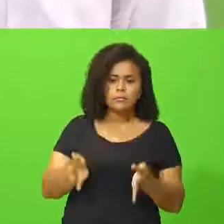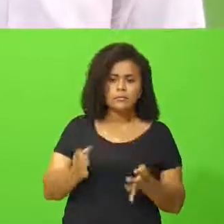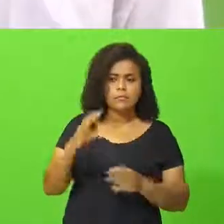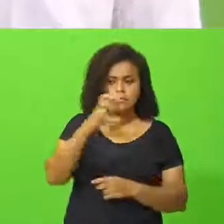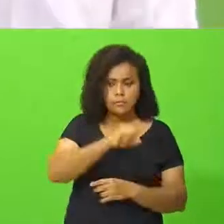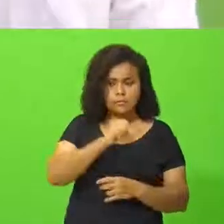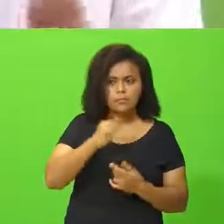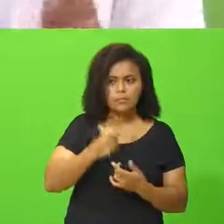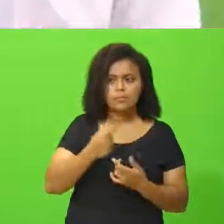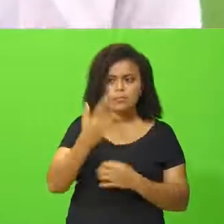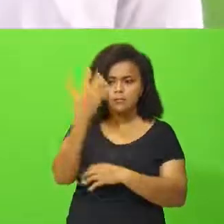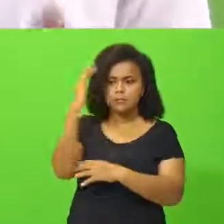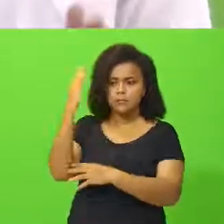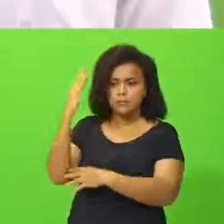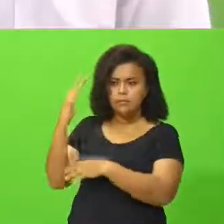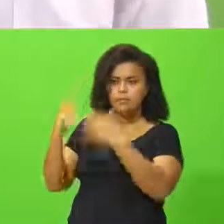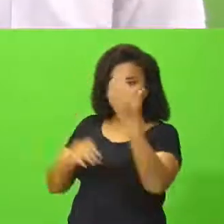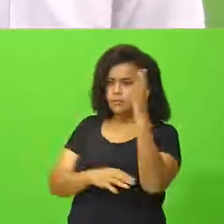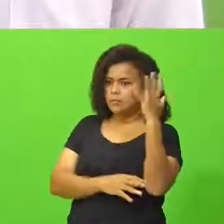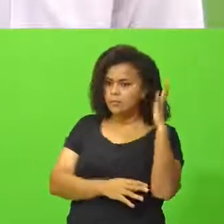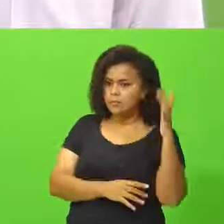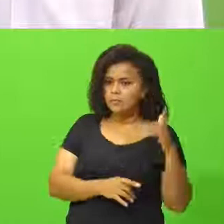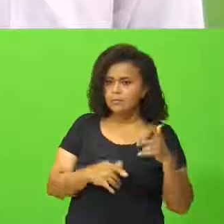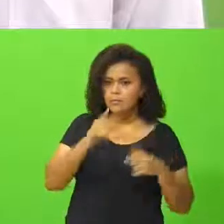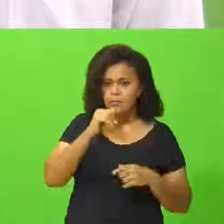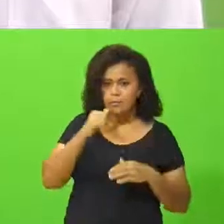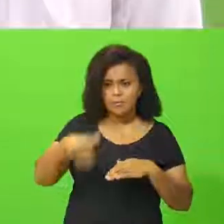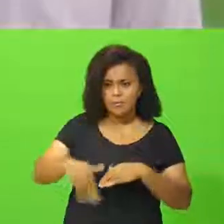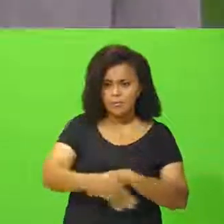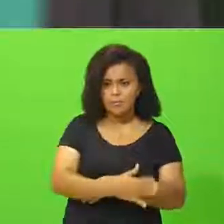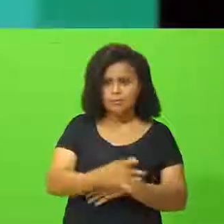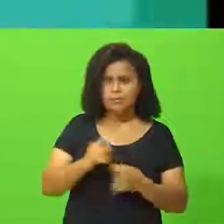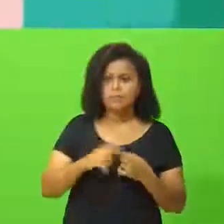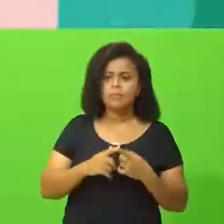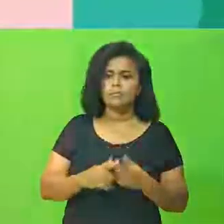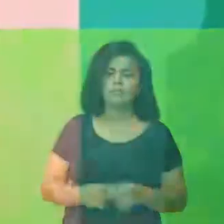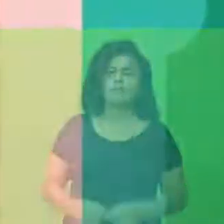da degradação, principalmente poluição das águas.